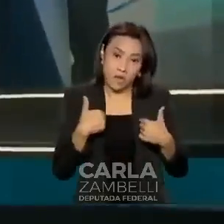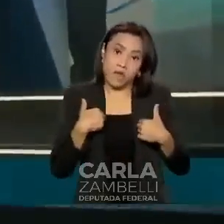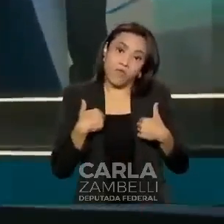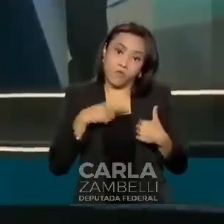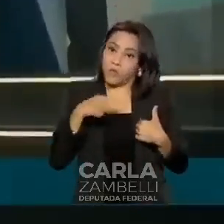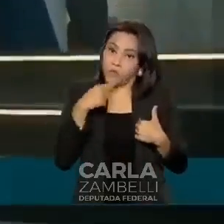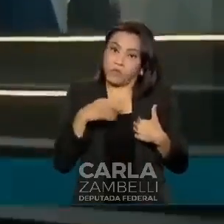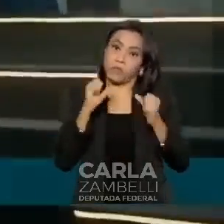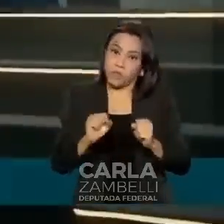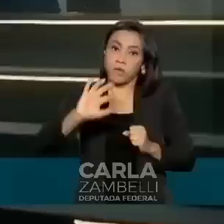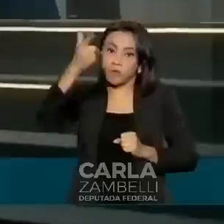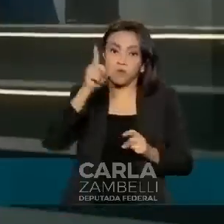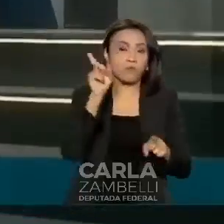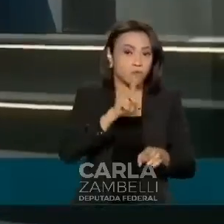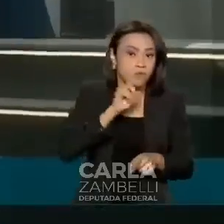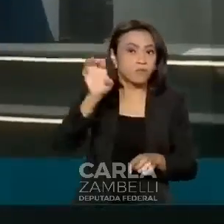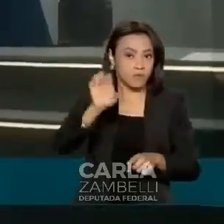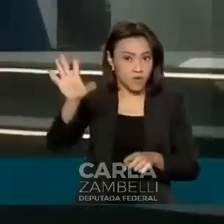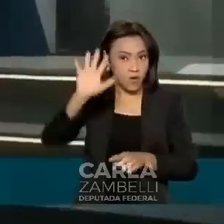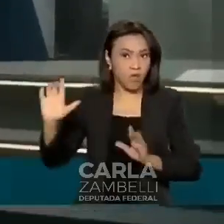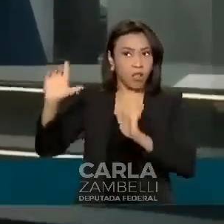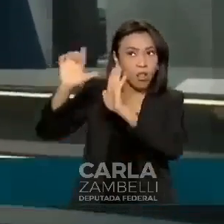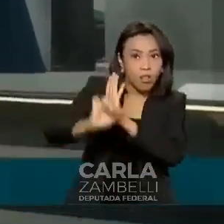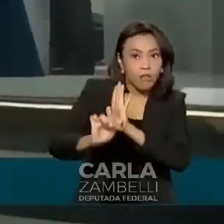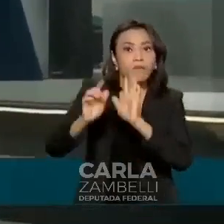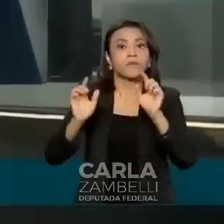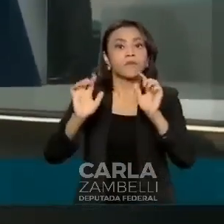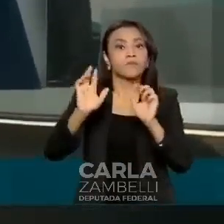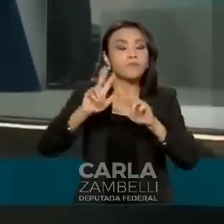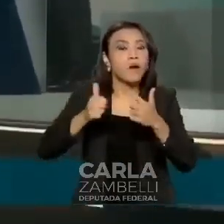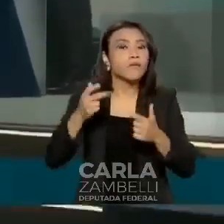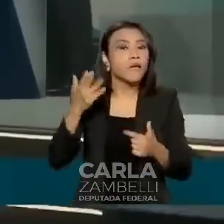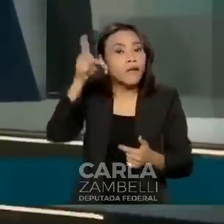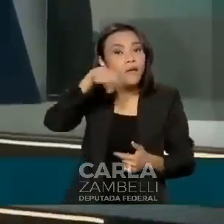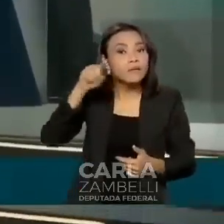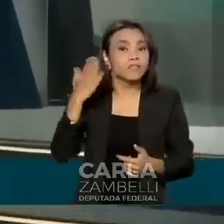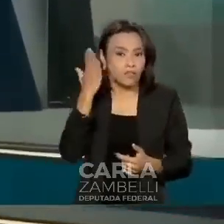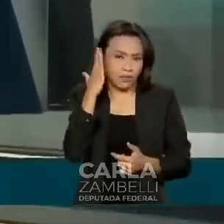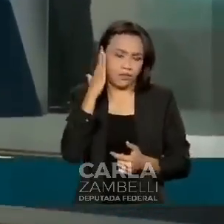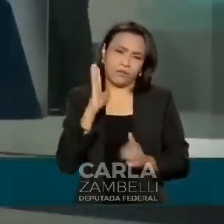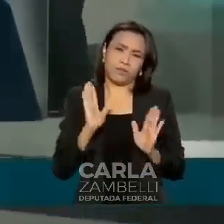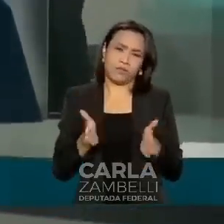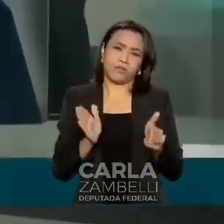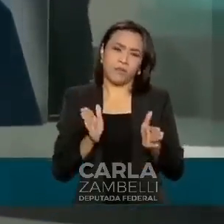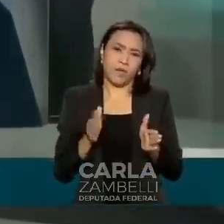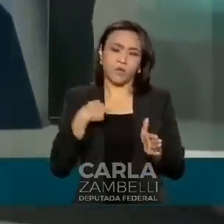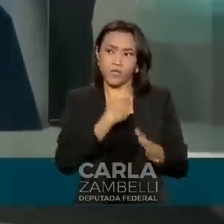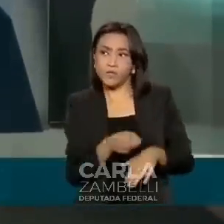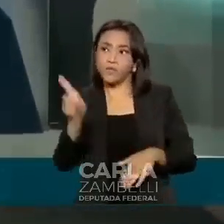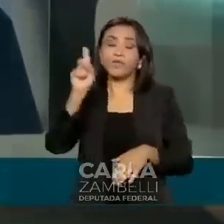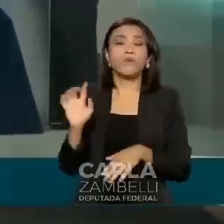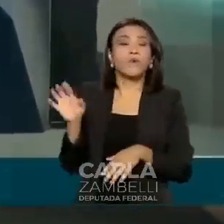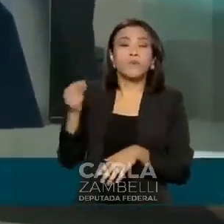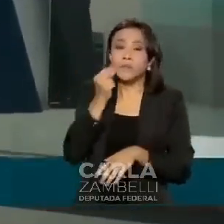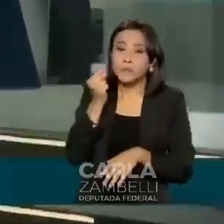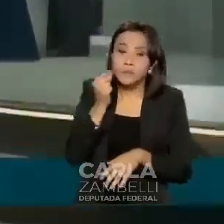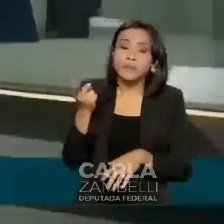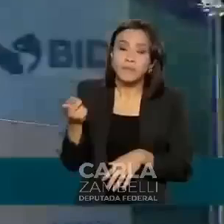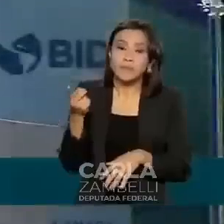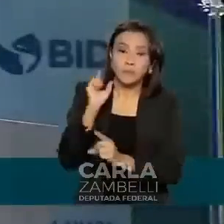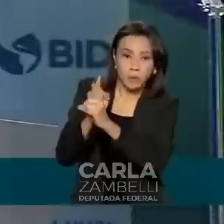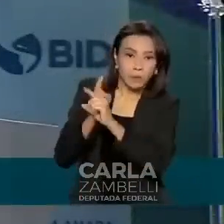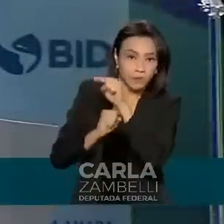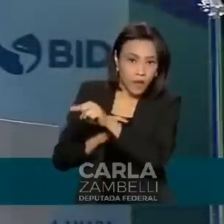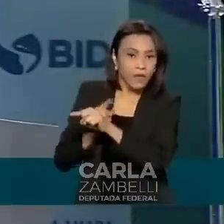nenhuma conta aqui de uma recessão na Europa os Estados Unidos tendo adulta uma razão muito simples eles mesmos já sabiam quando fomos à da mãe 2019 eles mesmos já